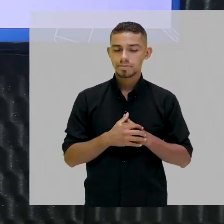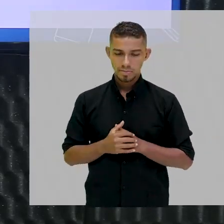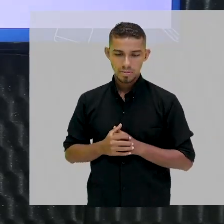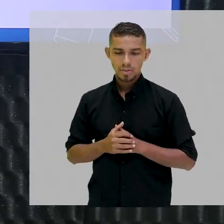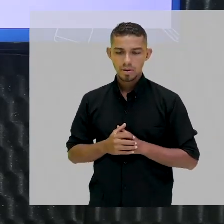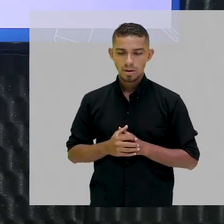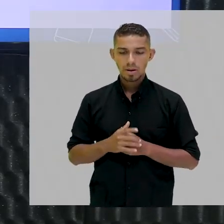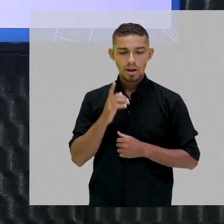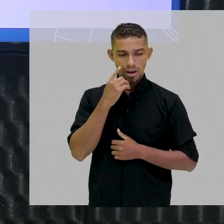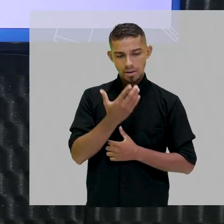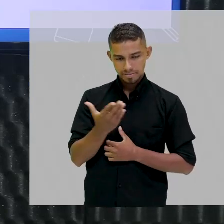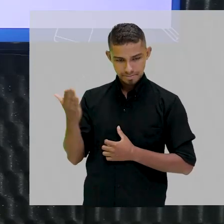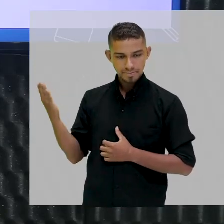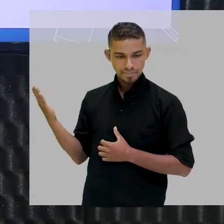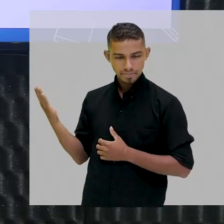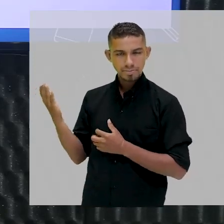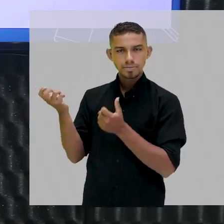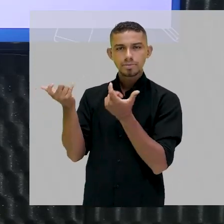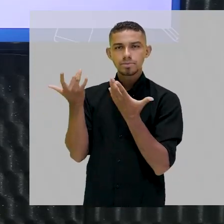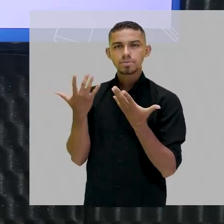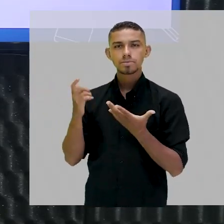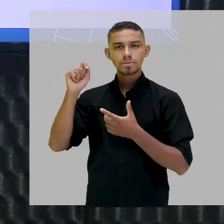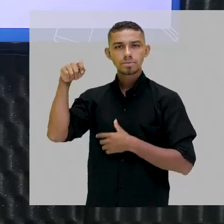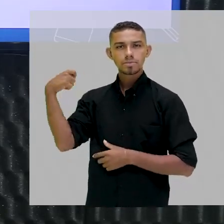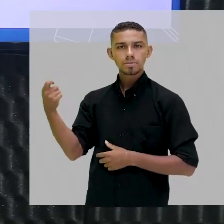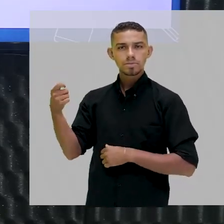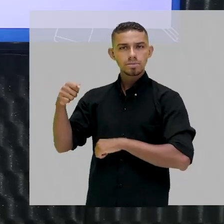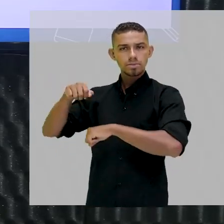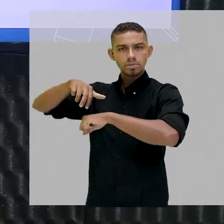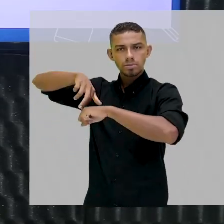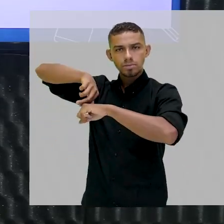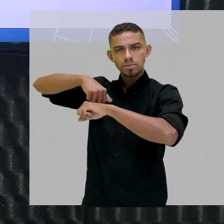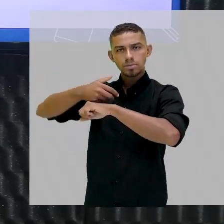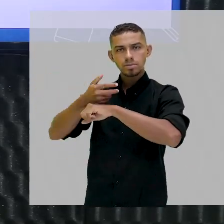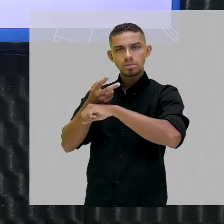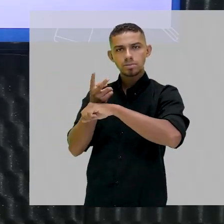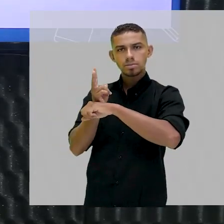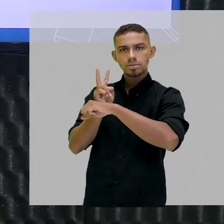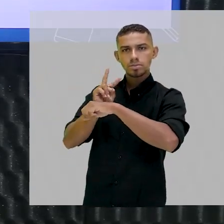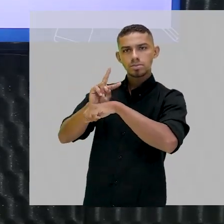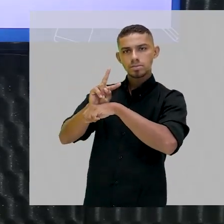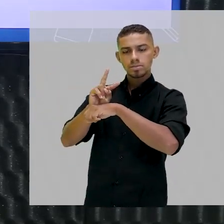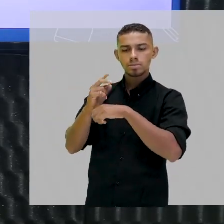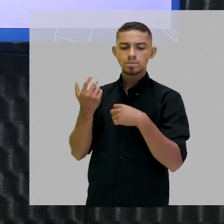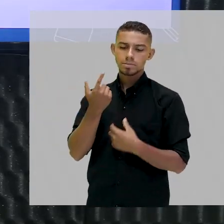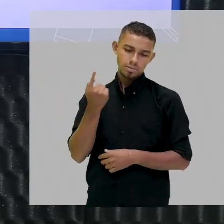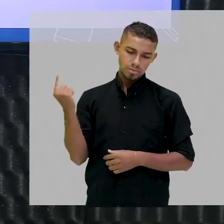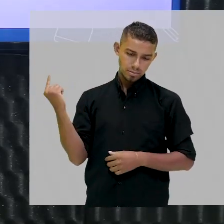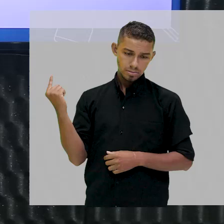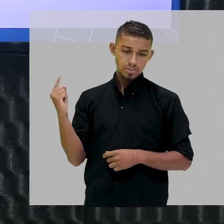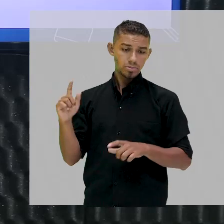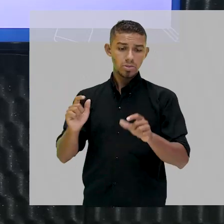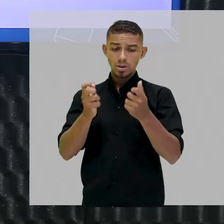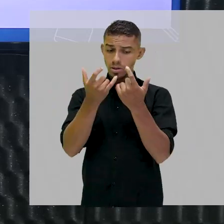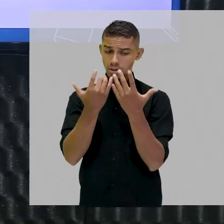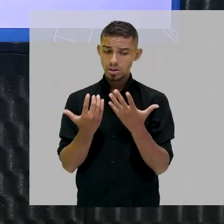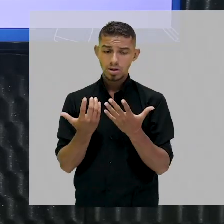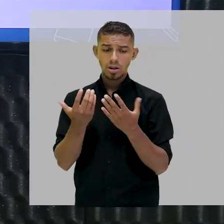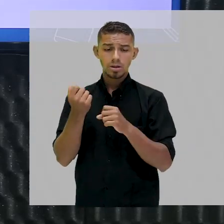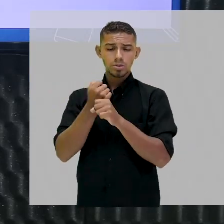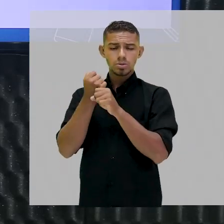contemporânea. Dito isto, vamos para a origem. Com uma história que remete ao início da década dos anos